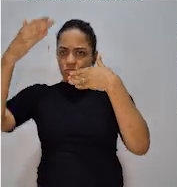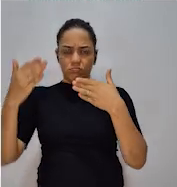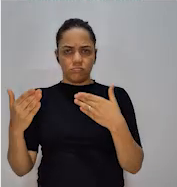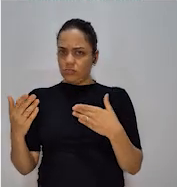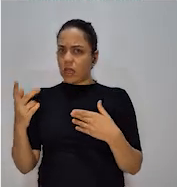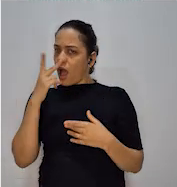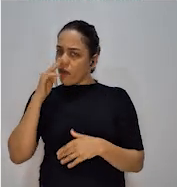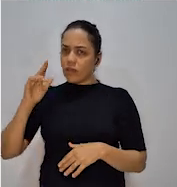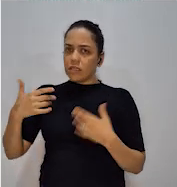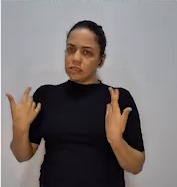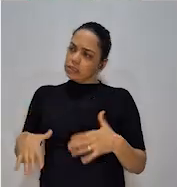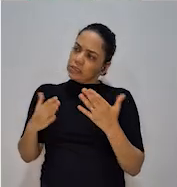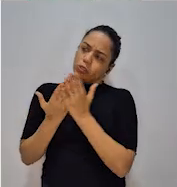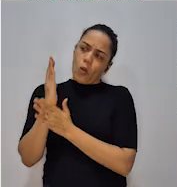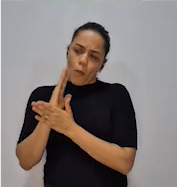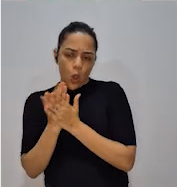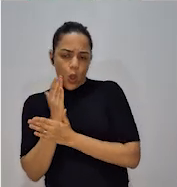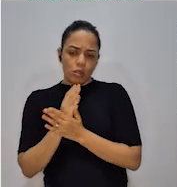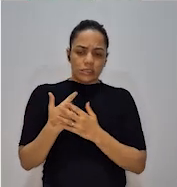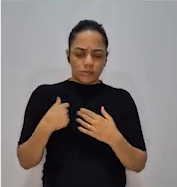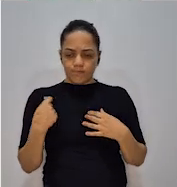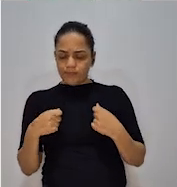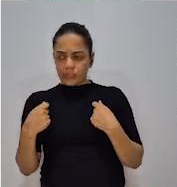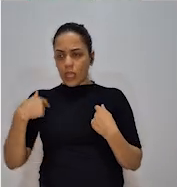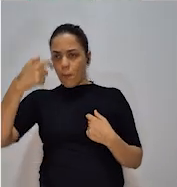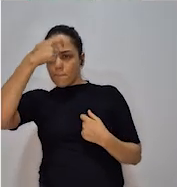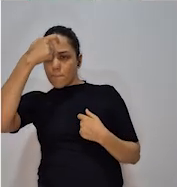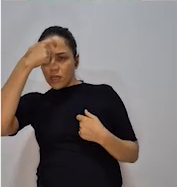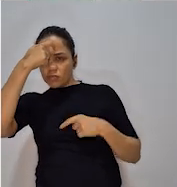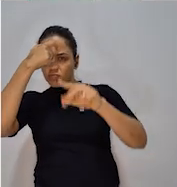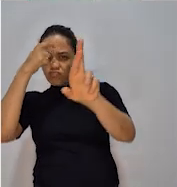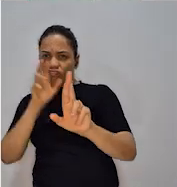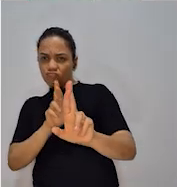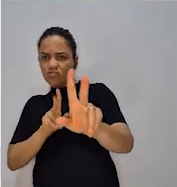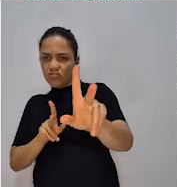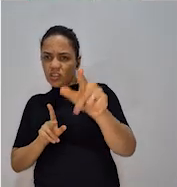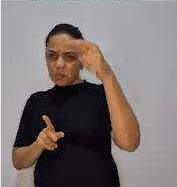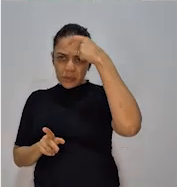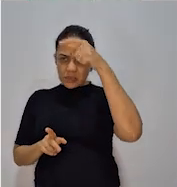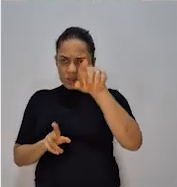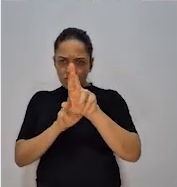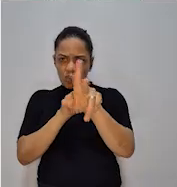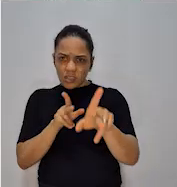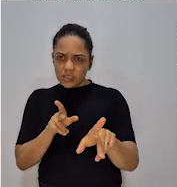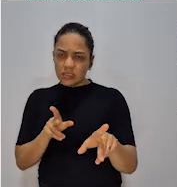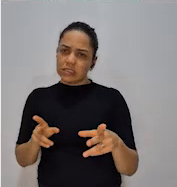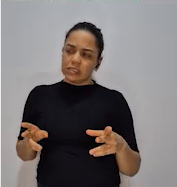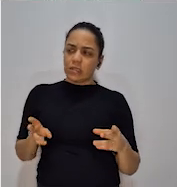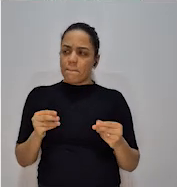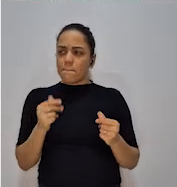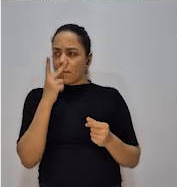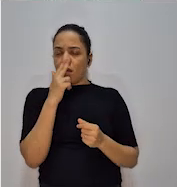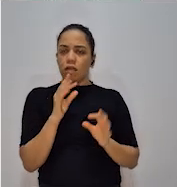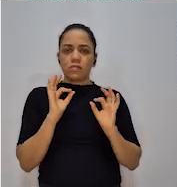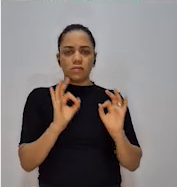desenvolve no desconforto. Quando o que eu penso é diferente do que você pensa, e esse desconforto causado traz um